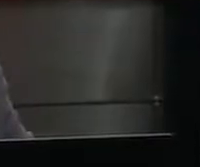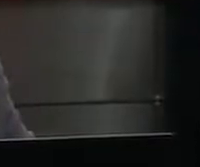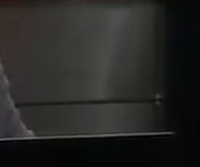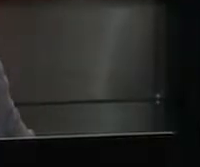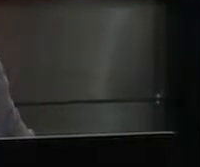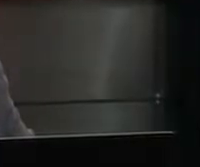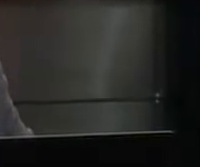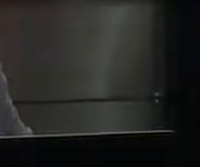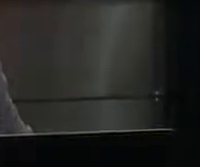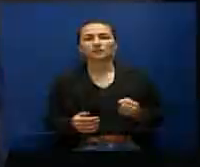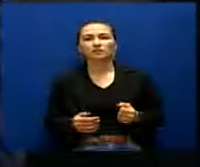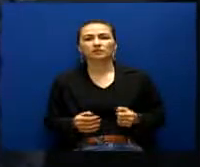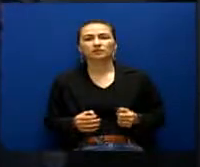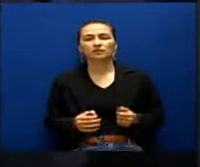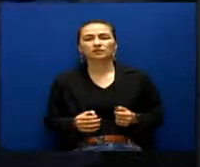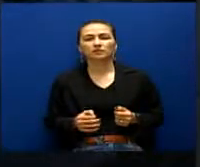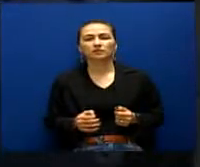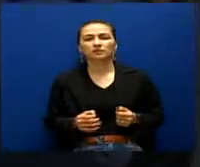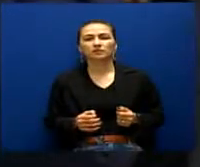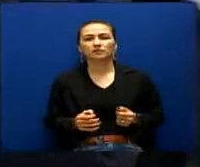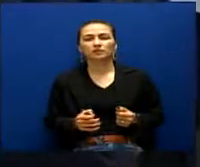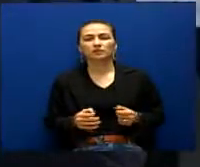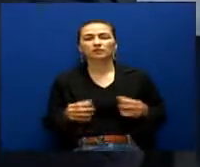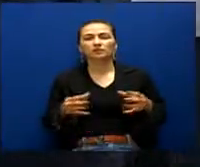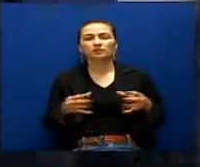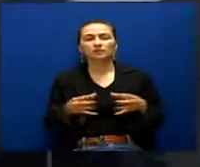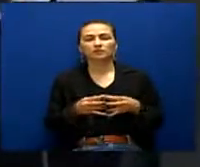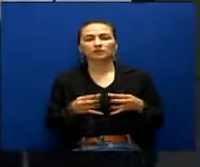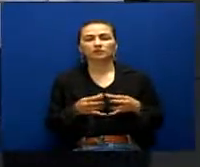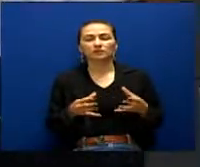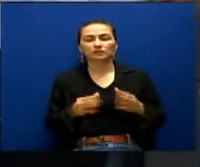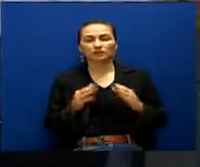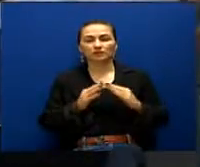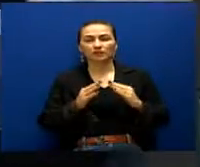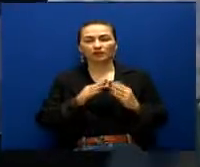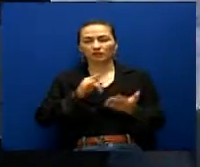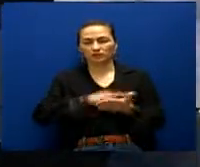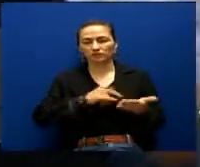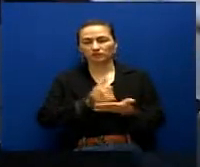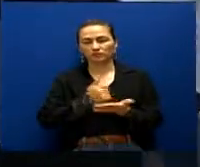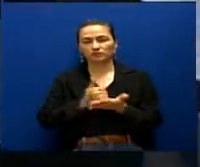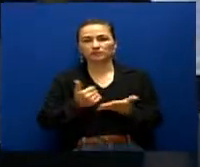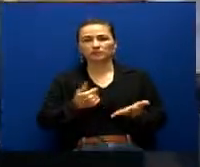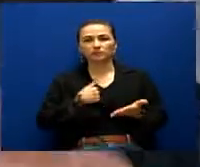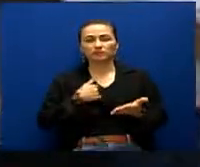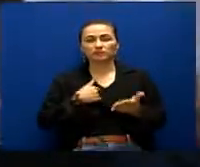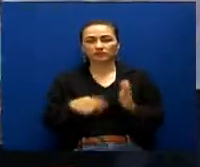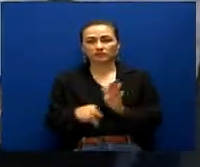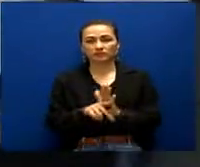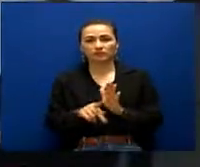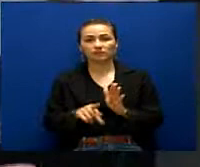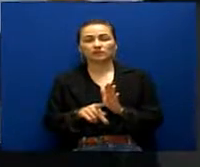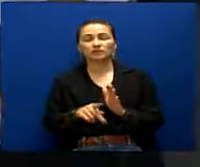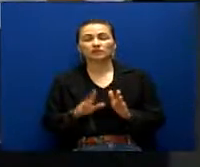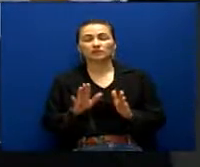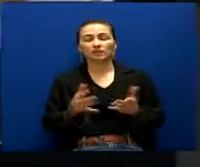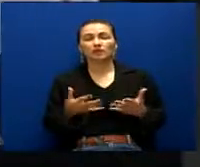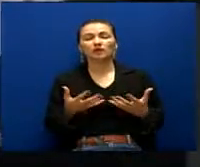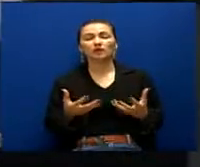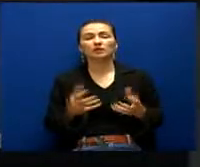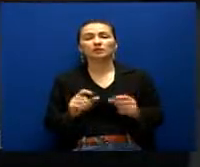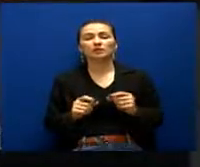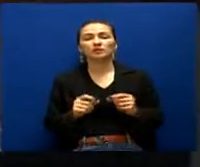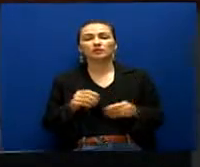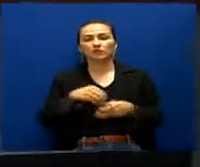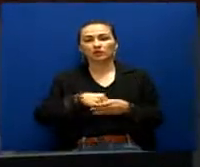como é da comissão de habitação e regularização fundiária, eu estou conversando com o Vitão, a gente está querendo votar